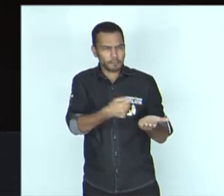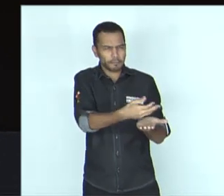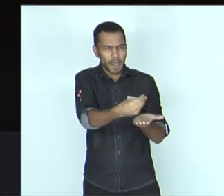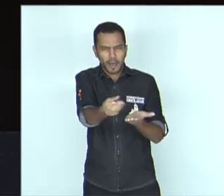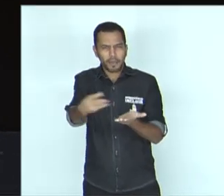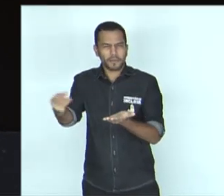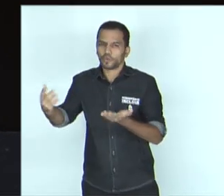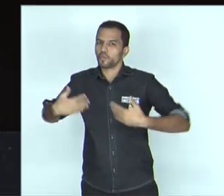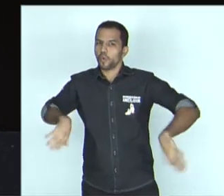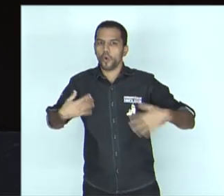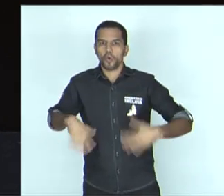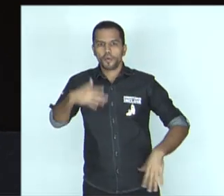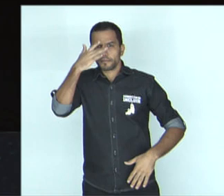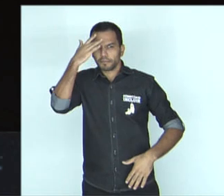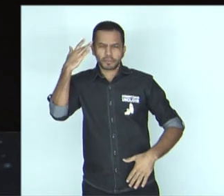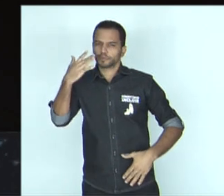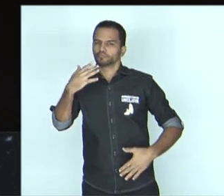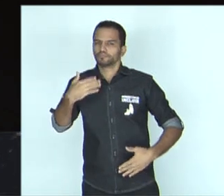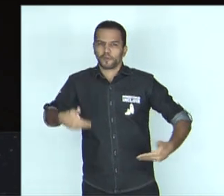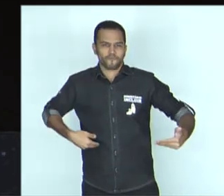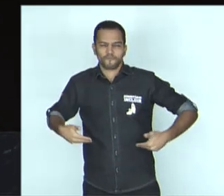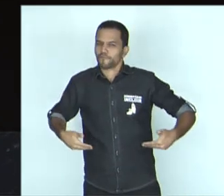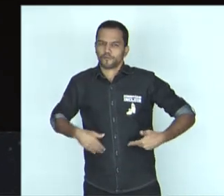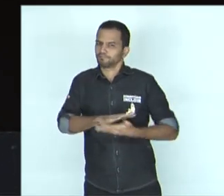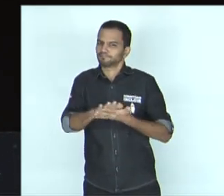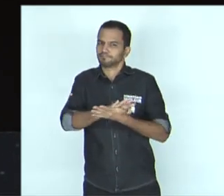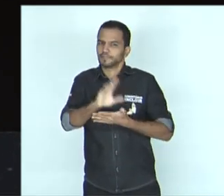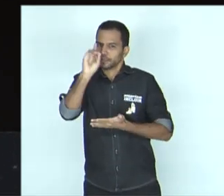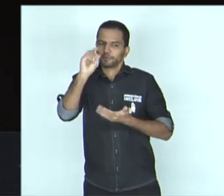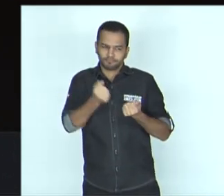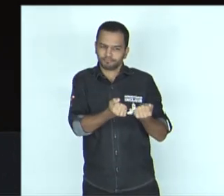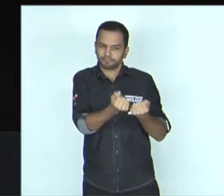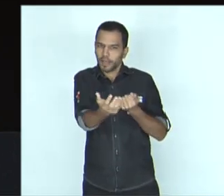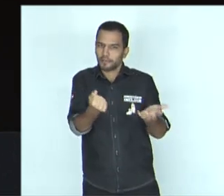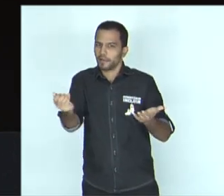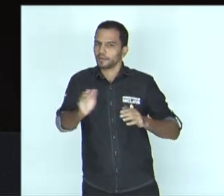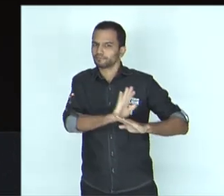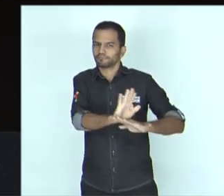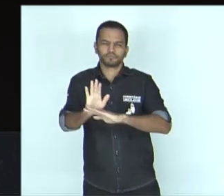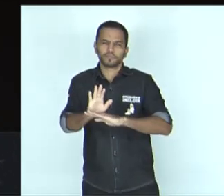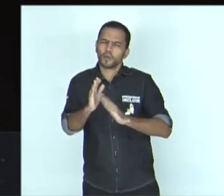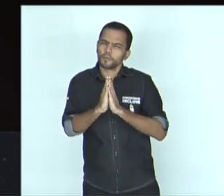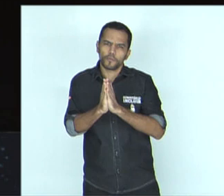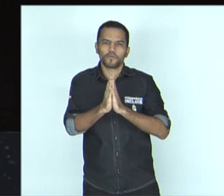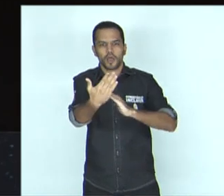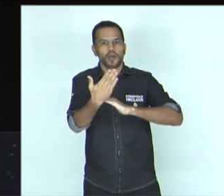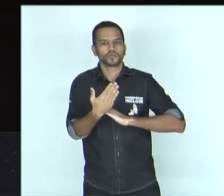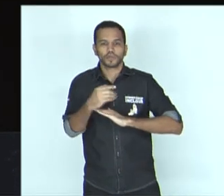momento difícil através da mão dessa igreja. Nos ajude. Está aí o QR Code, você